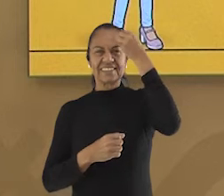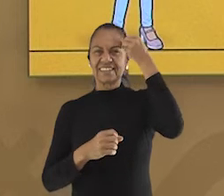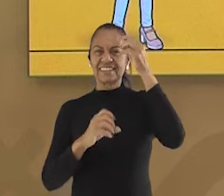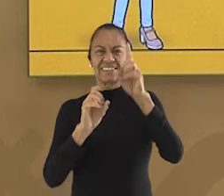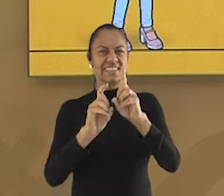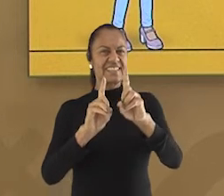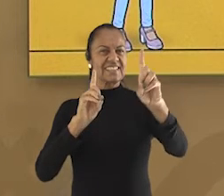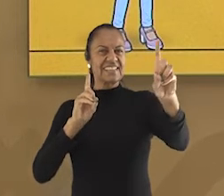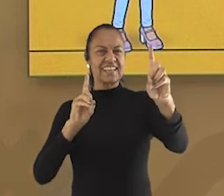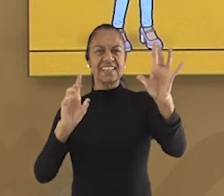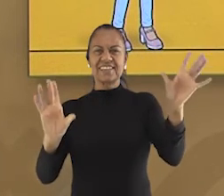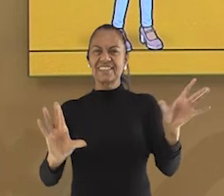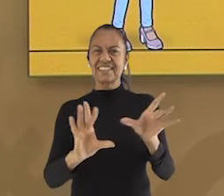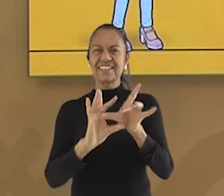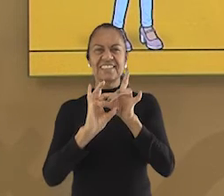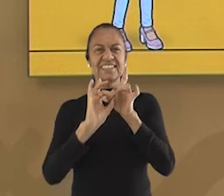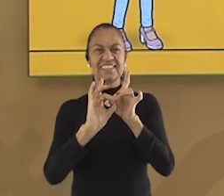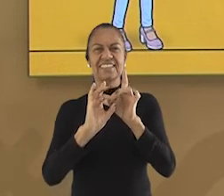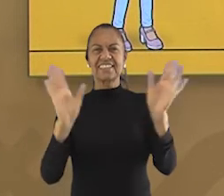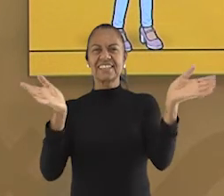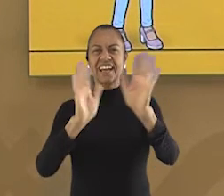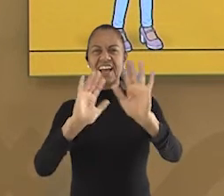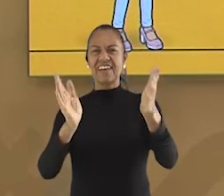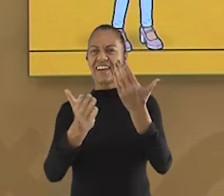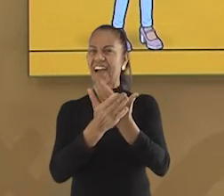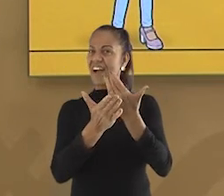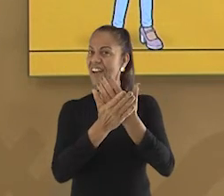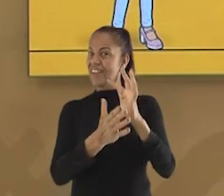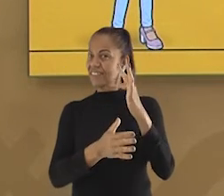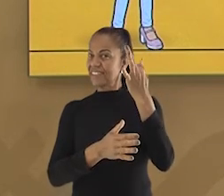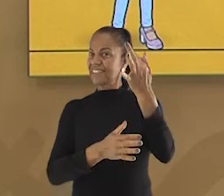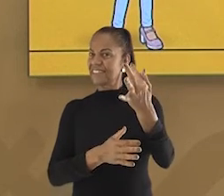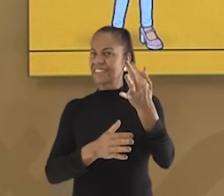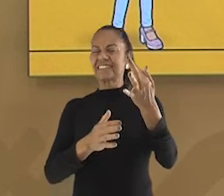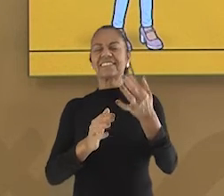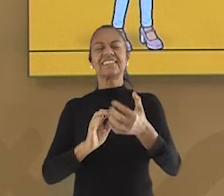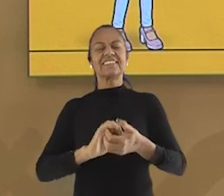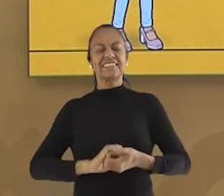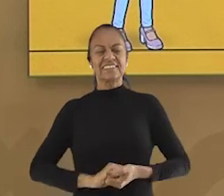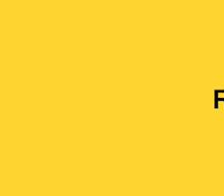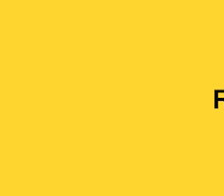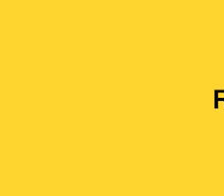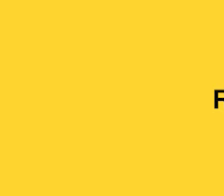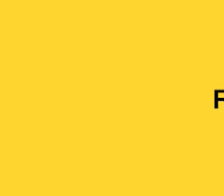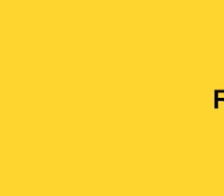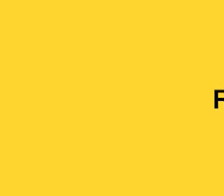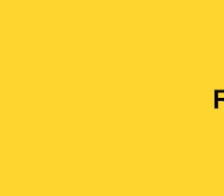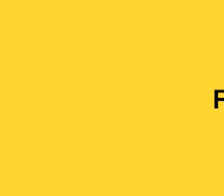esqueça, mesmo distantes, estamos juntos. Tchau! Até a próxima aula!